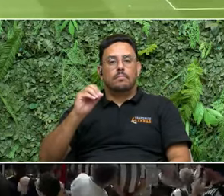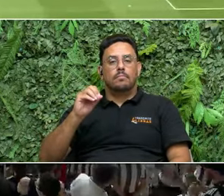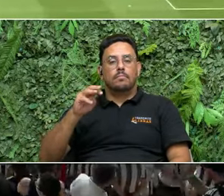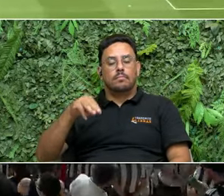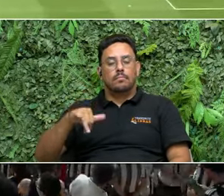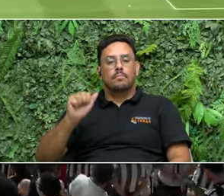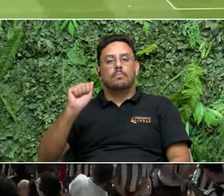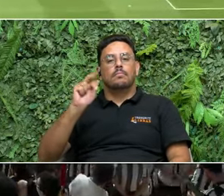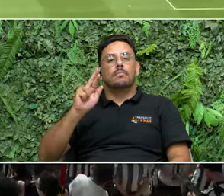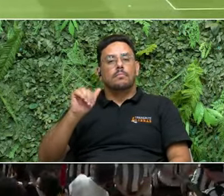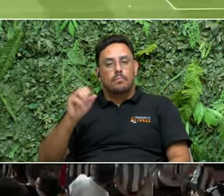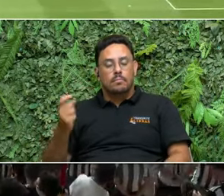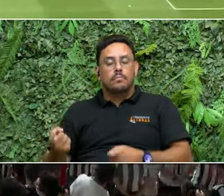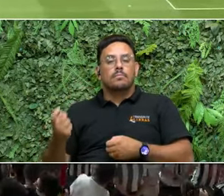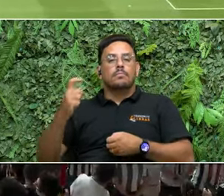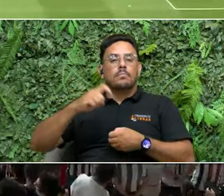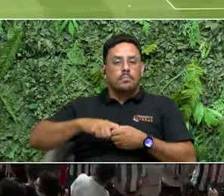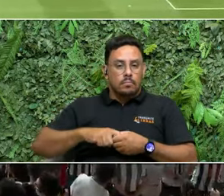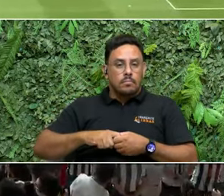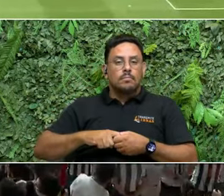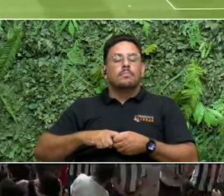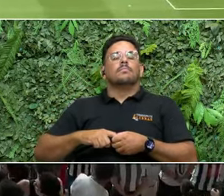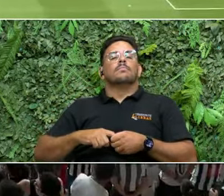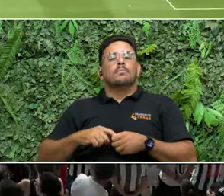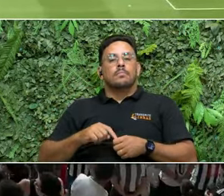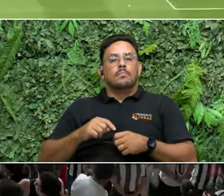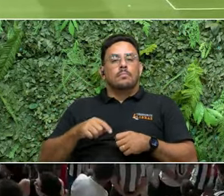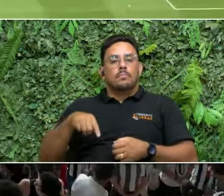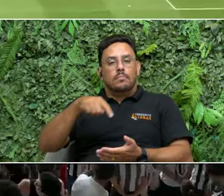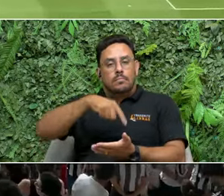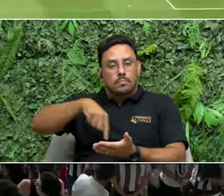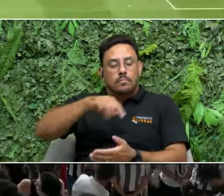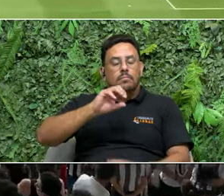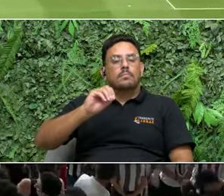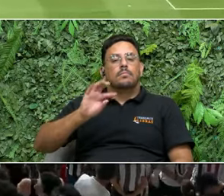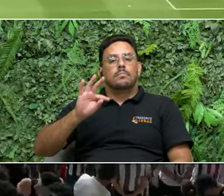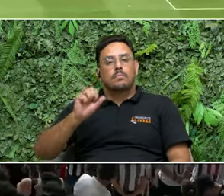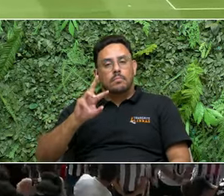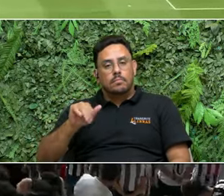hein de volta a banco de reservas os volantes Otávio